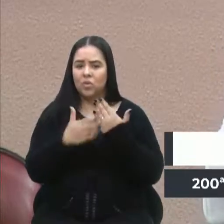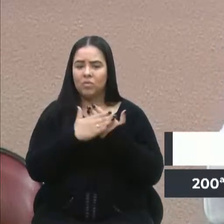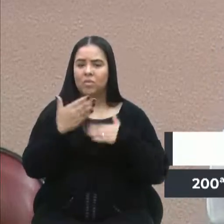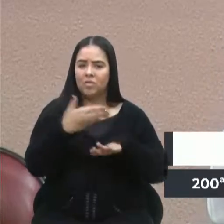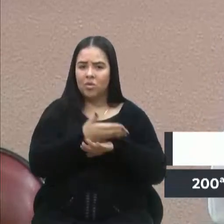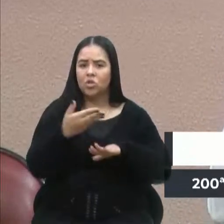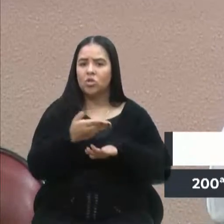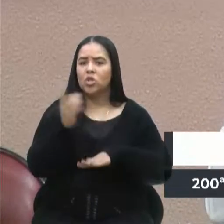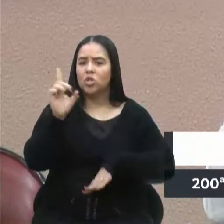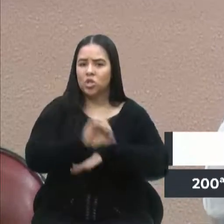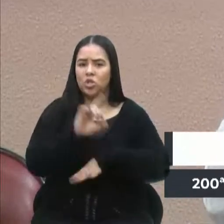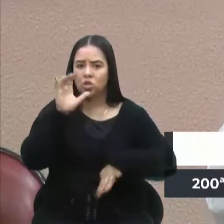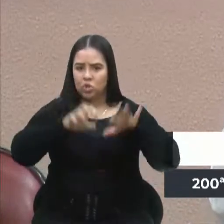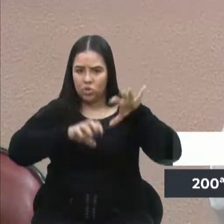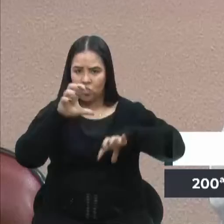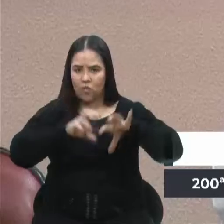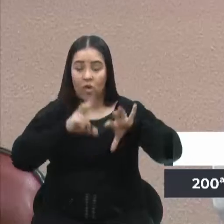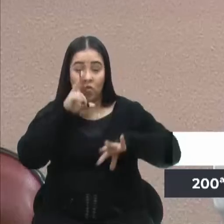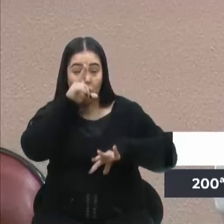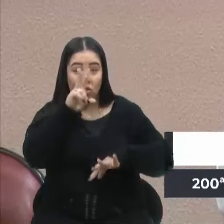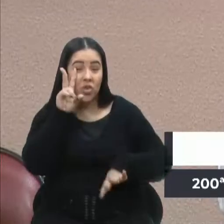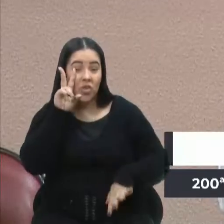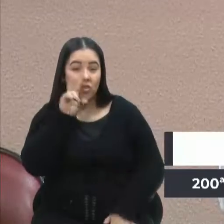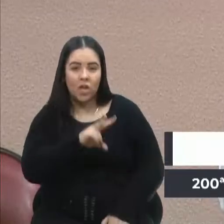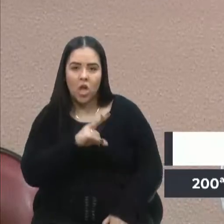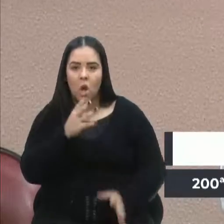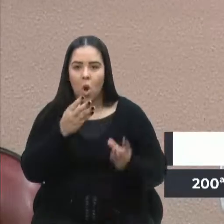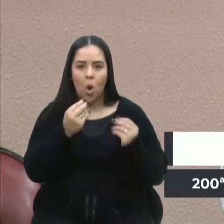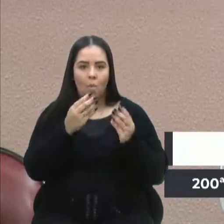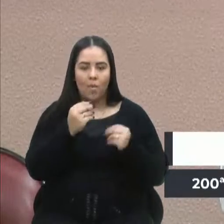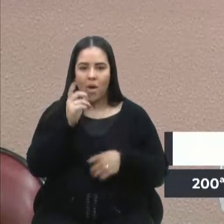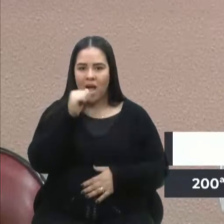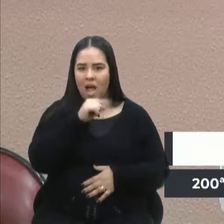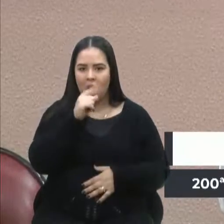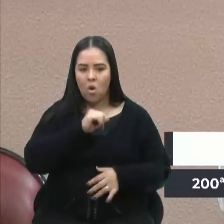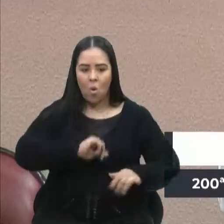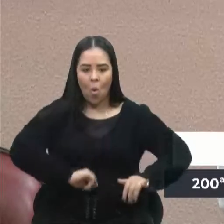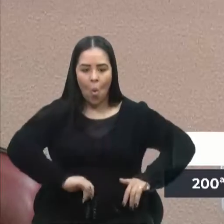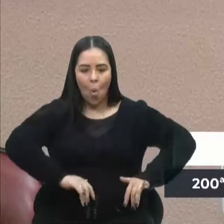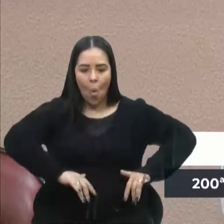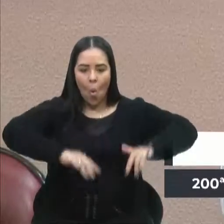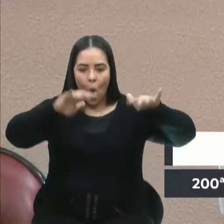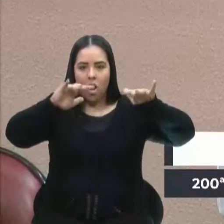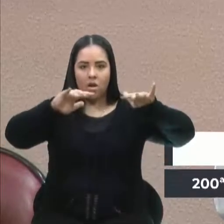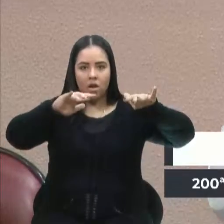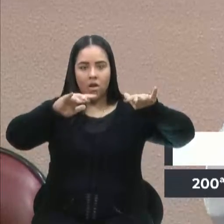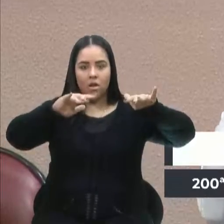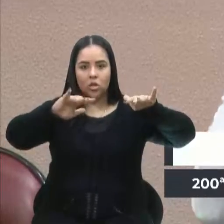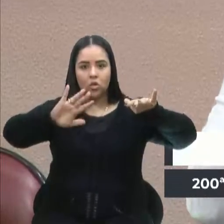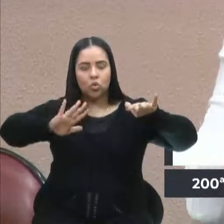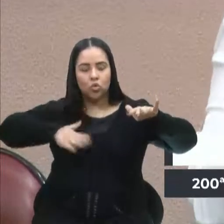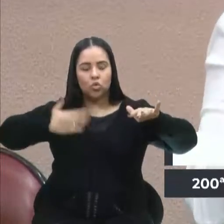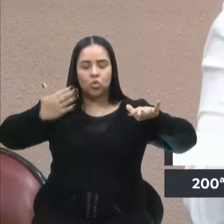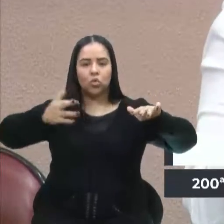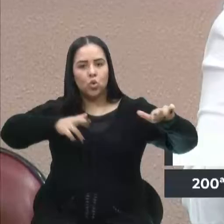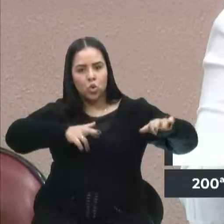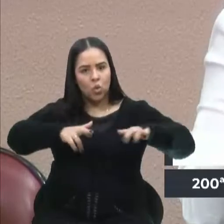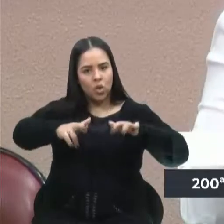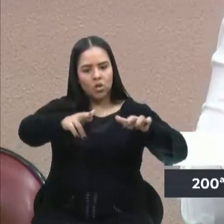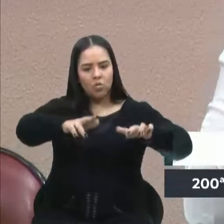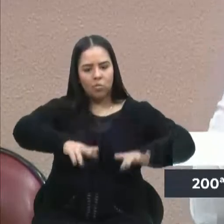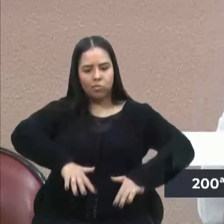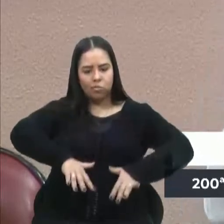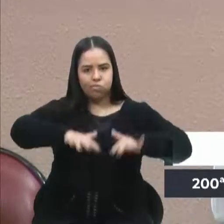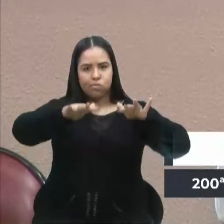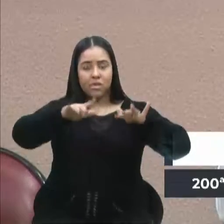um dia de chuva muito forte, que vê a velocidade com que sobe a água do arroio, se espanta. Tem muitos moradores lá